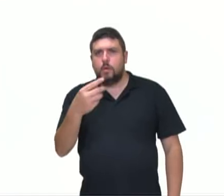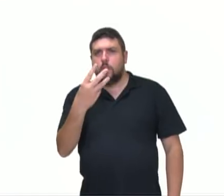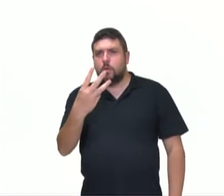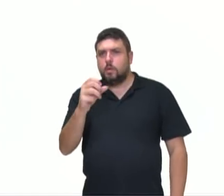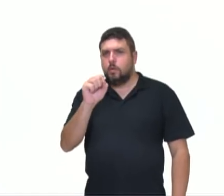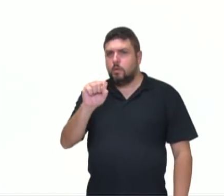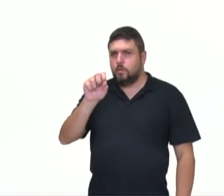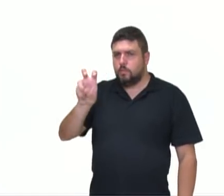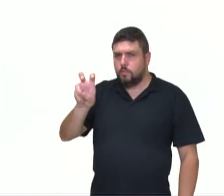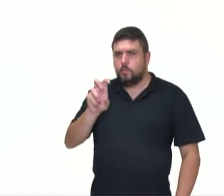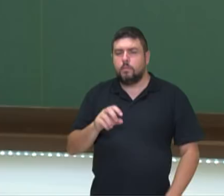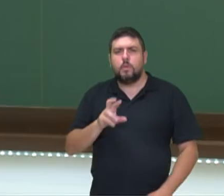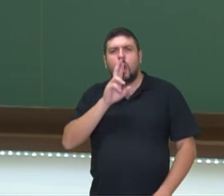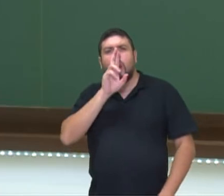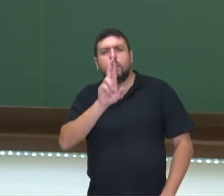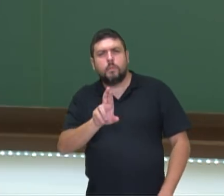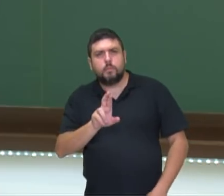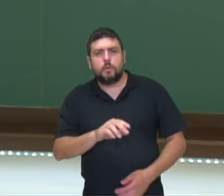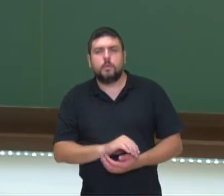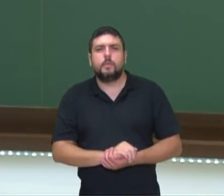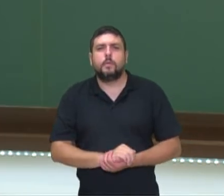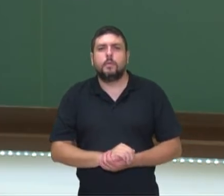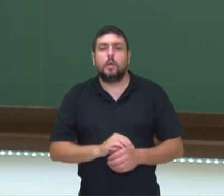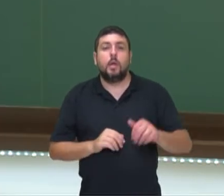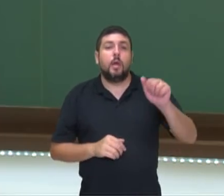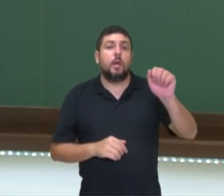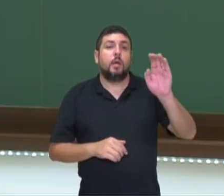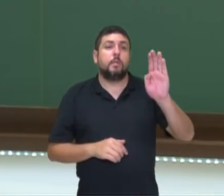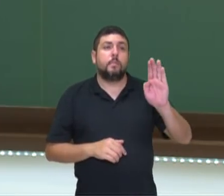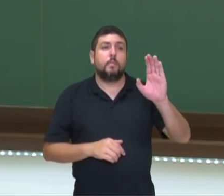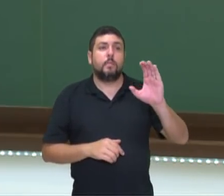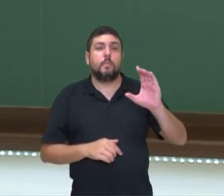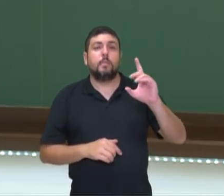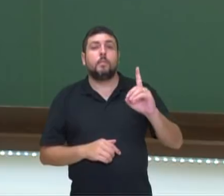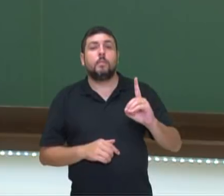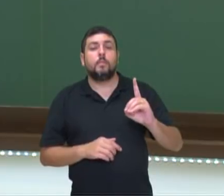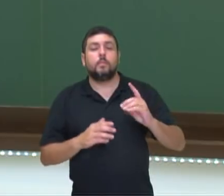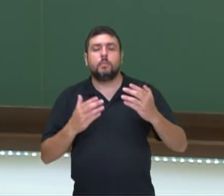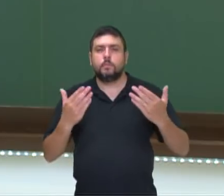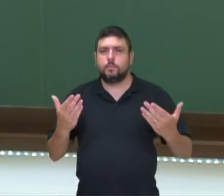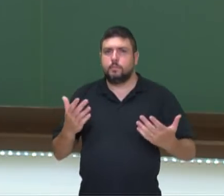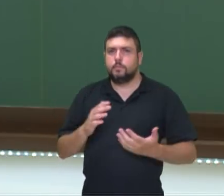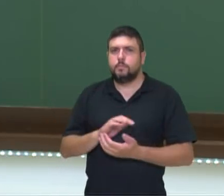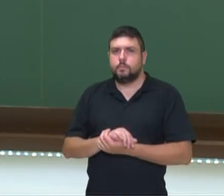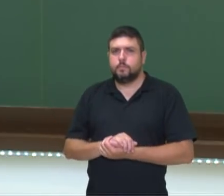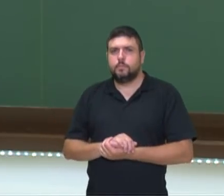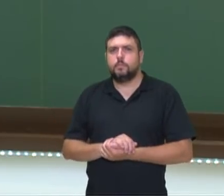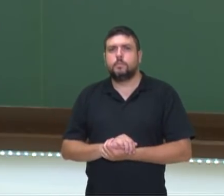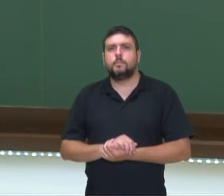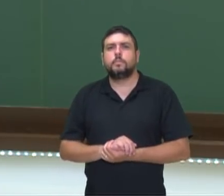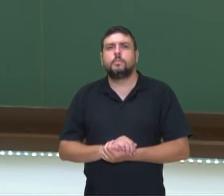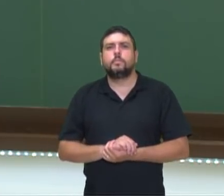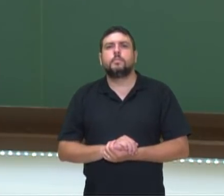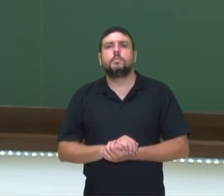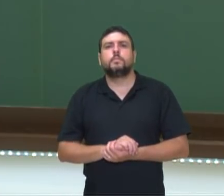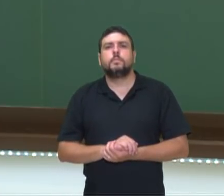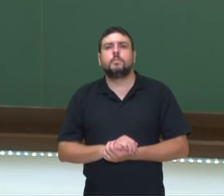Qual vai ser o resultado? Letra A, 177. Letra B, 223. Letra